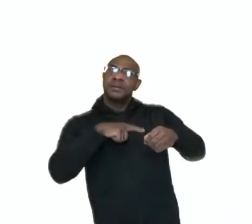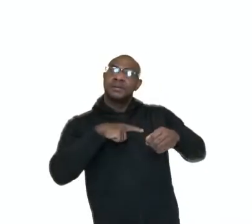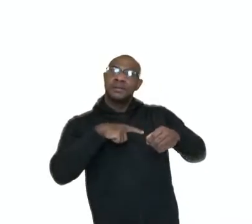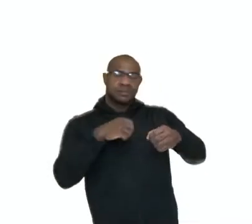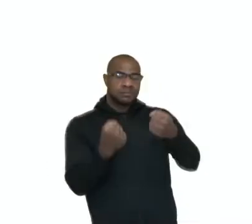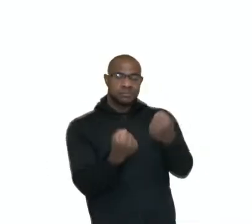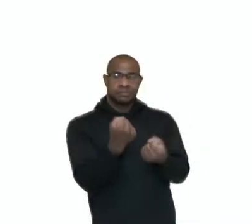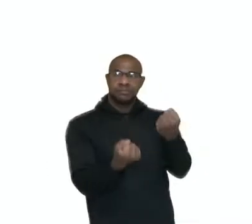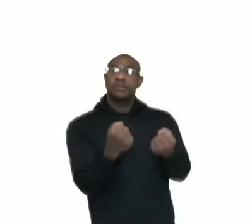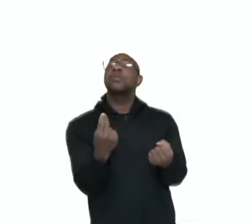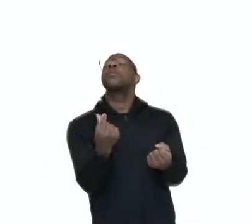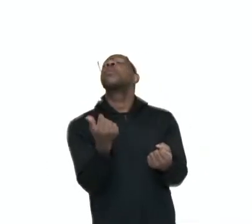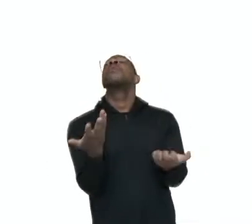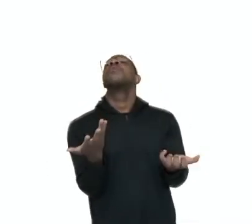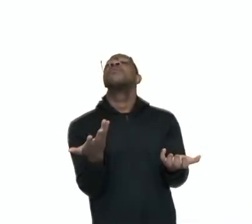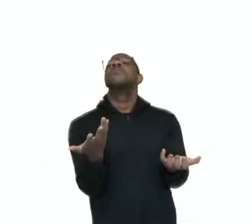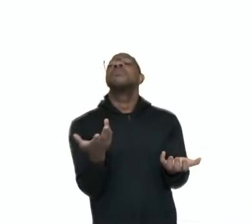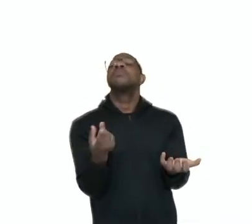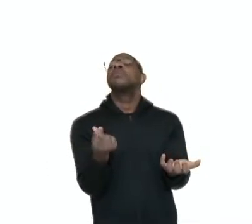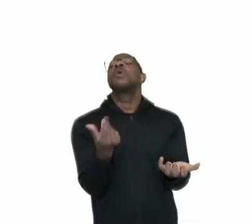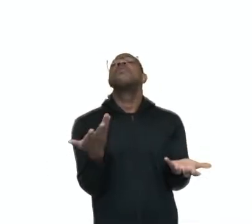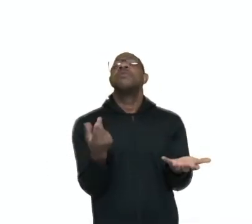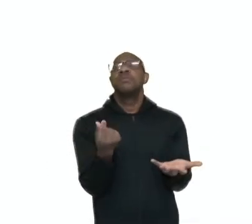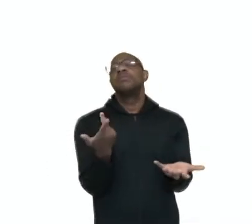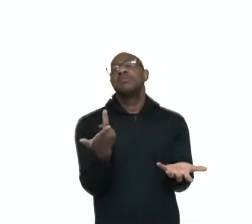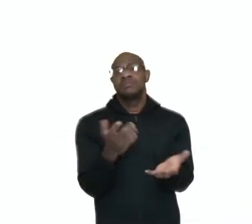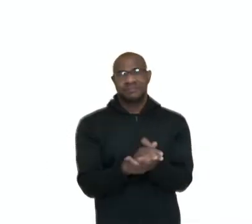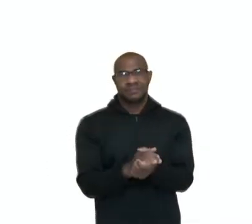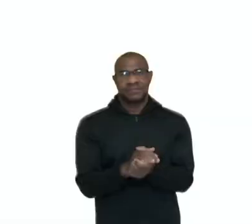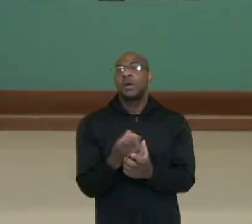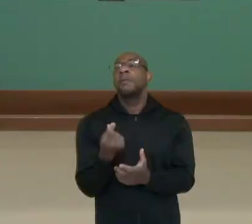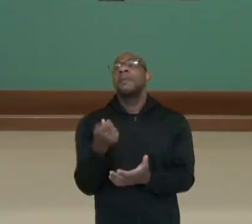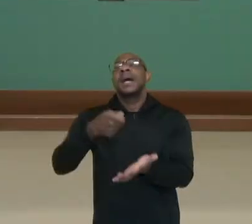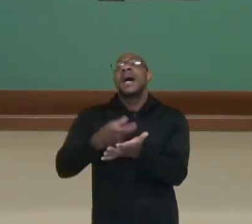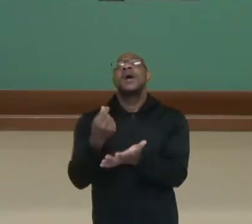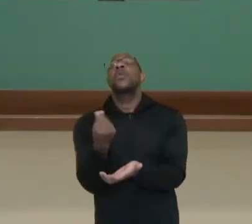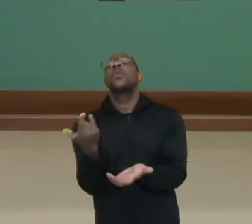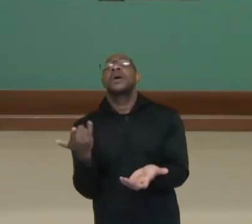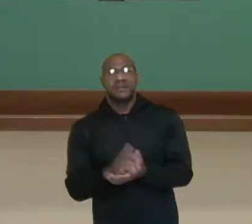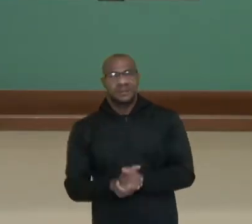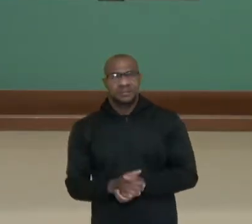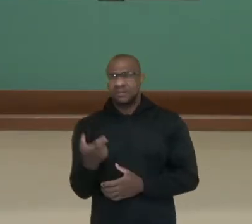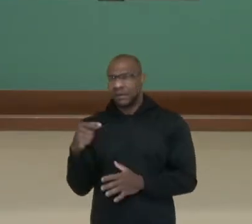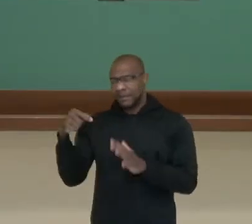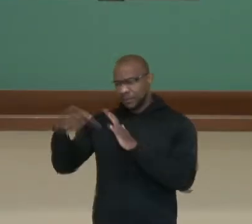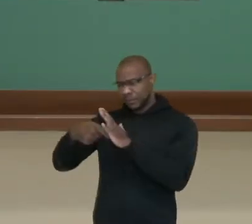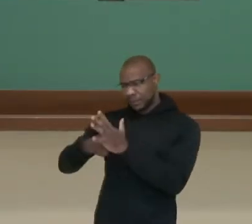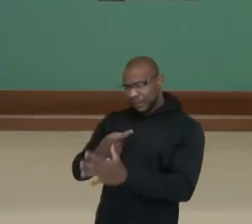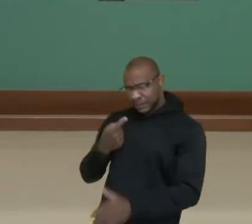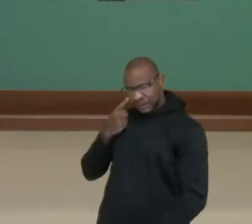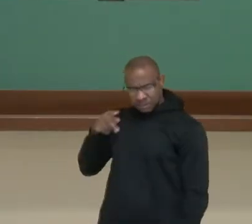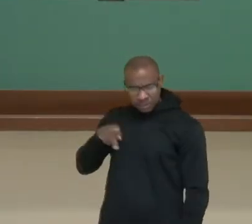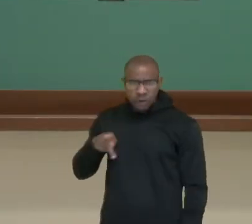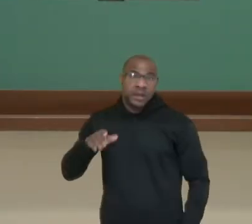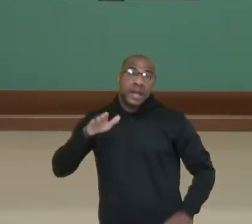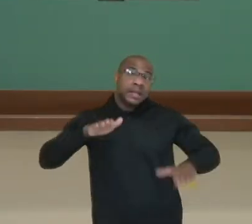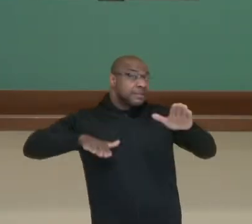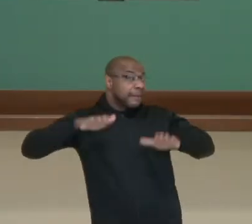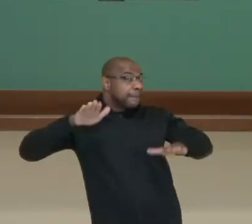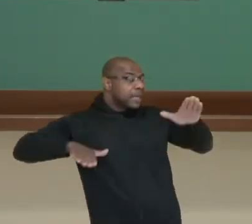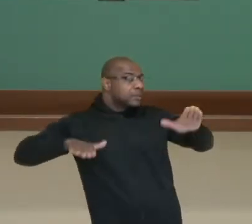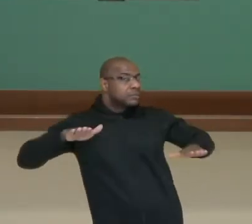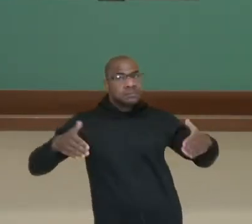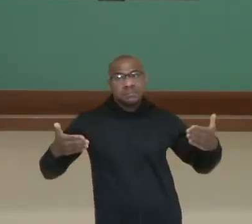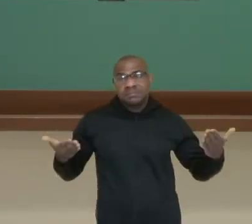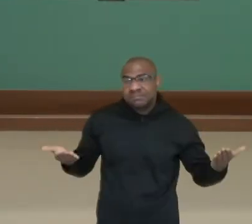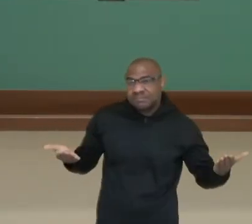um automóvel? Aí você vai me perguntar assim, prof, depende. Vai me responder,